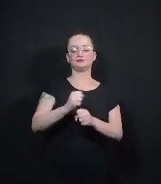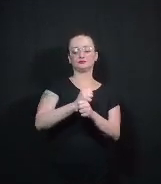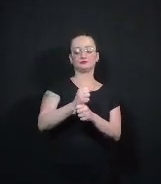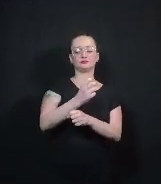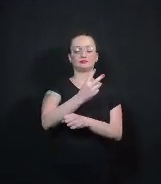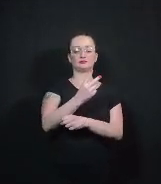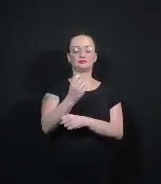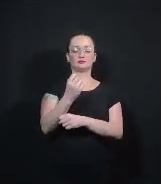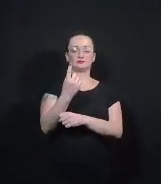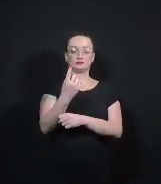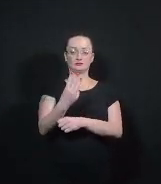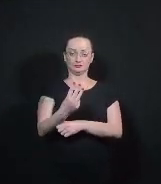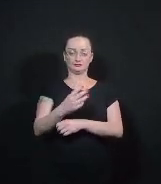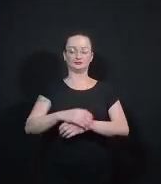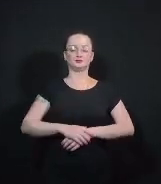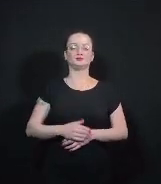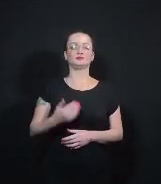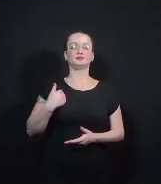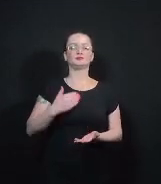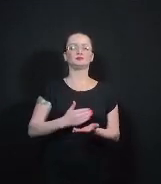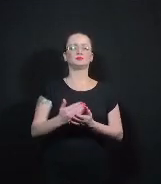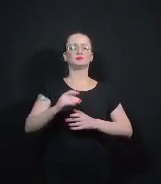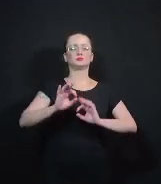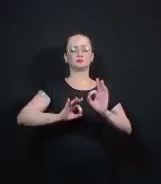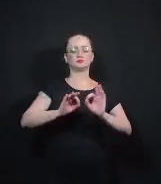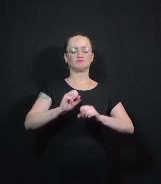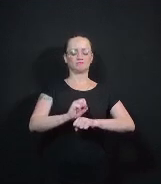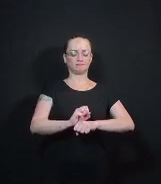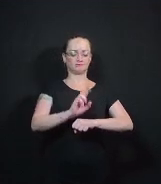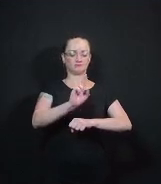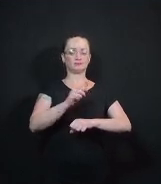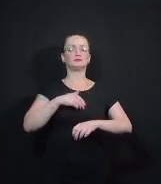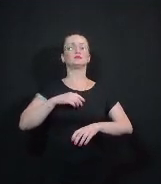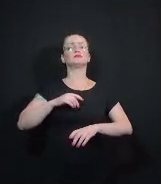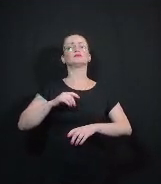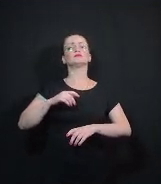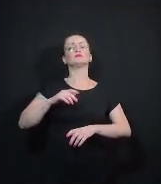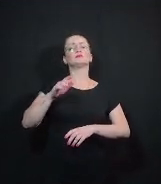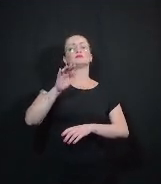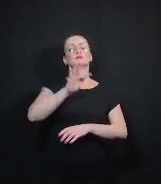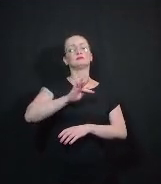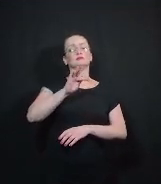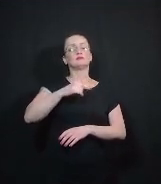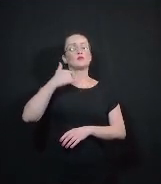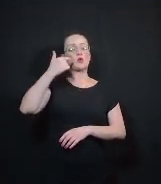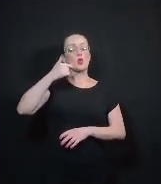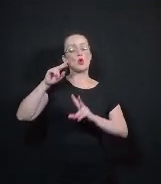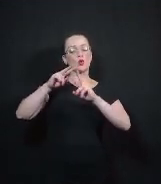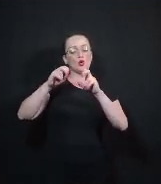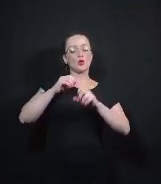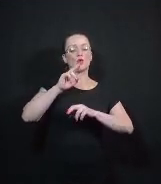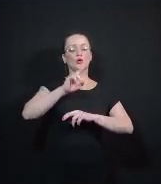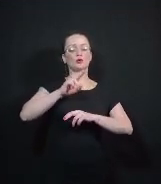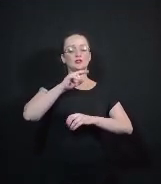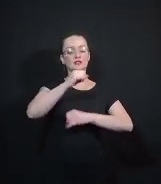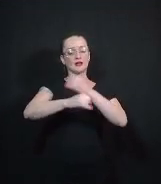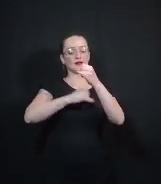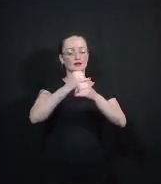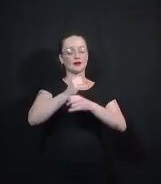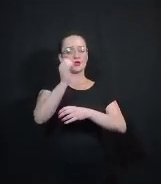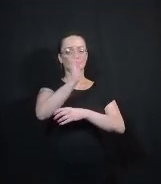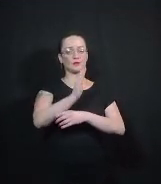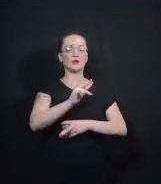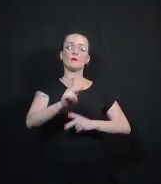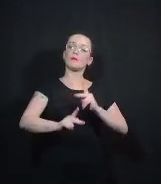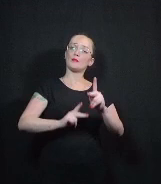2013 eu comecei um programa de doutorado na Universidade de Londres sobre o uso da internet no Brasil popular.